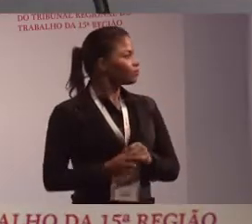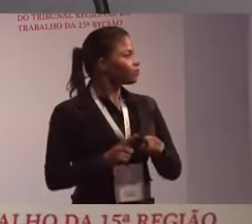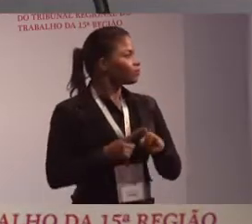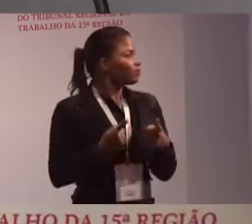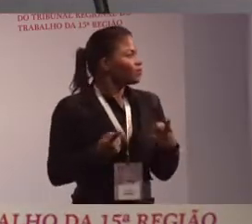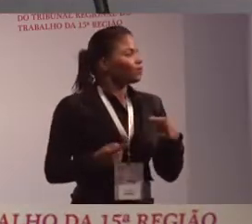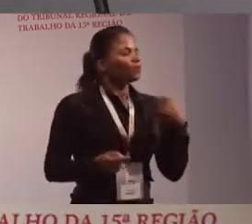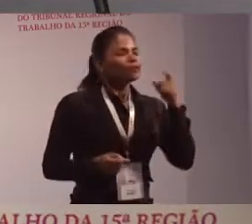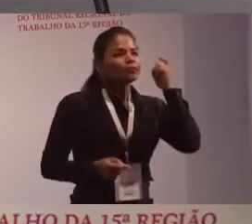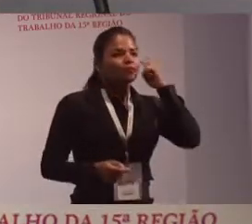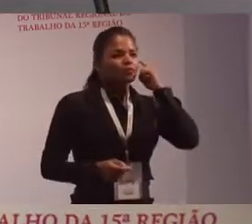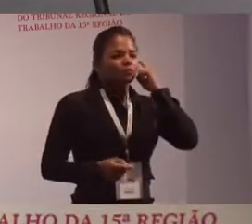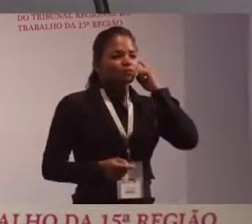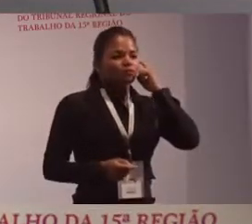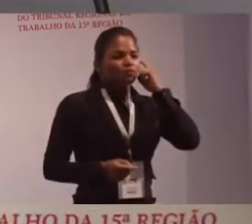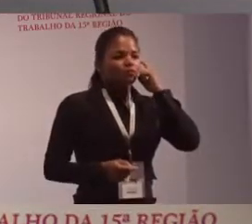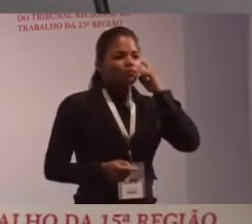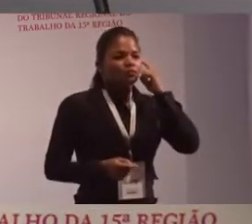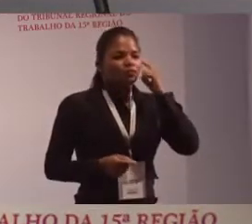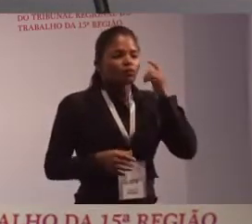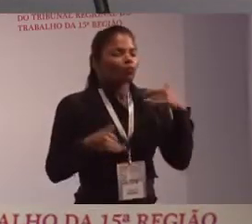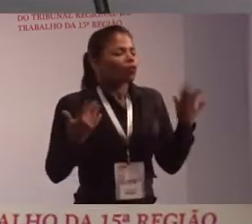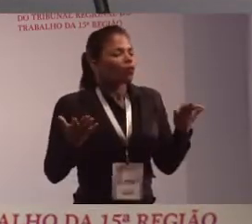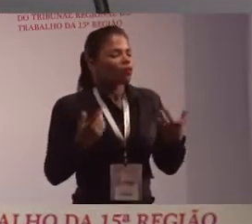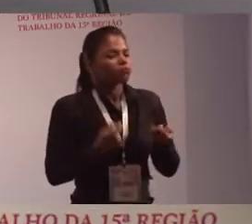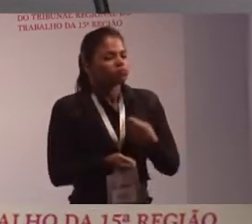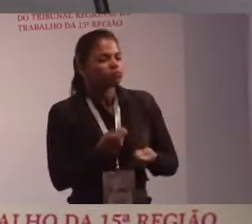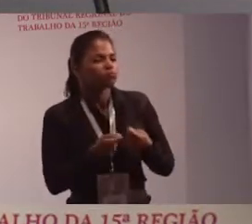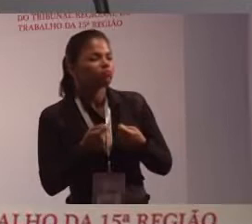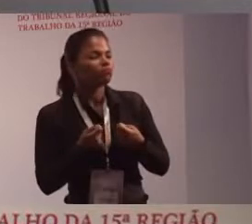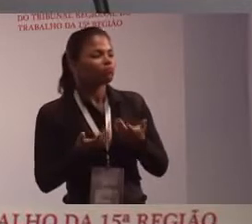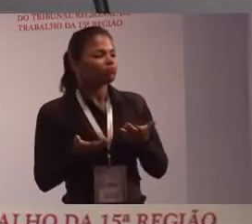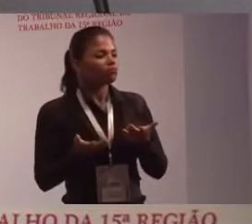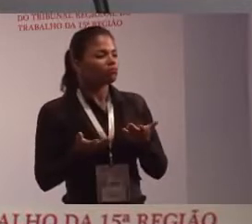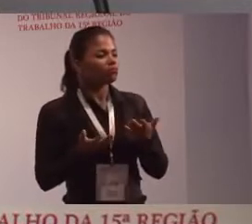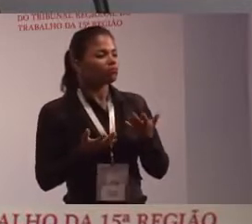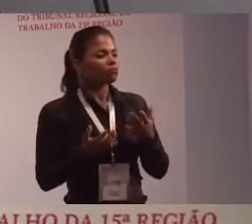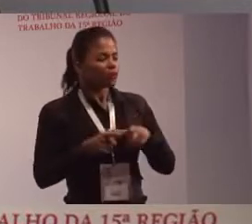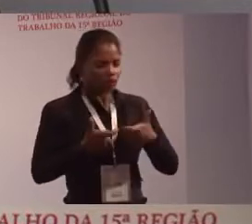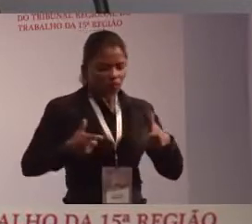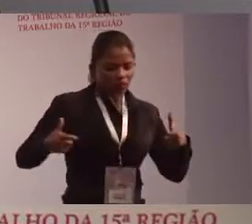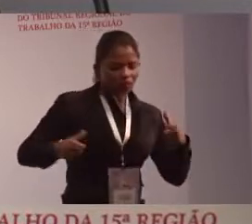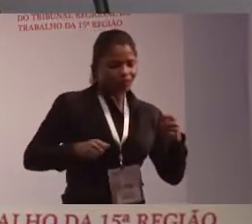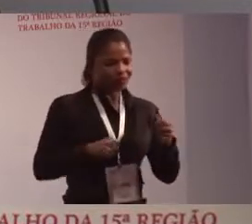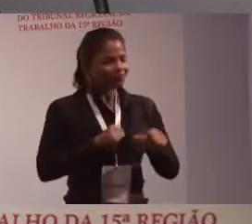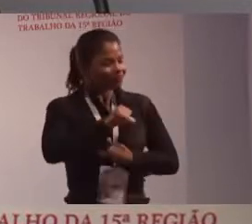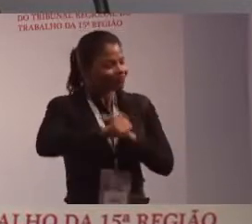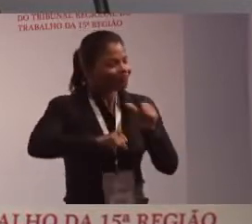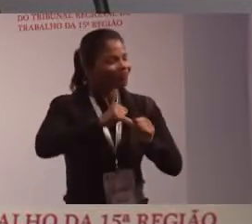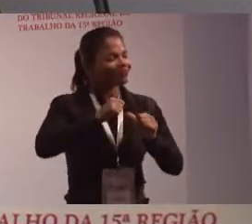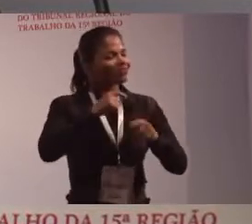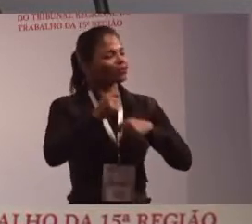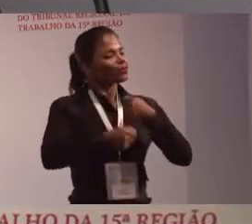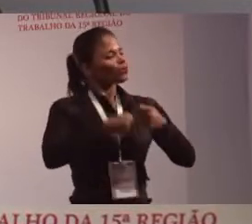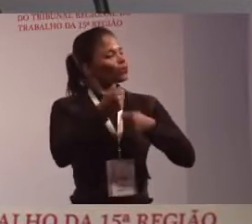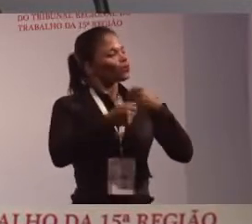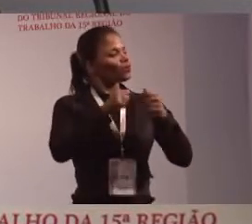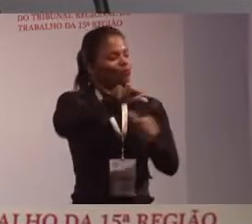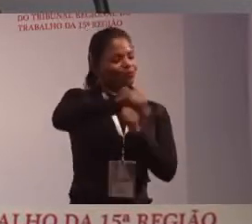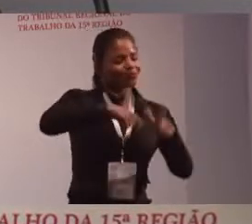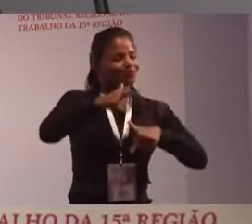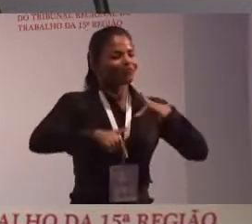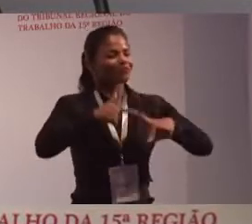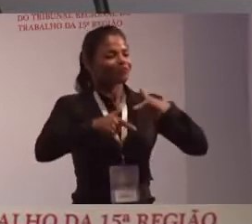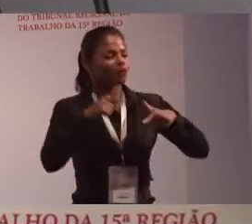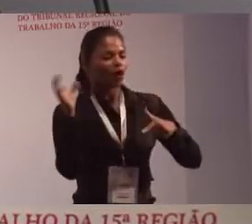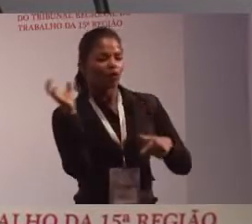gente para e pensa, que tipo de negócio? Então, essa grande mudança macroeconômica é que muda o trabalho, e numa